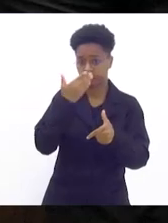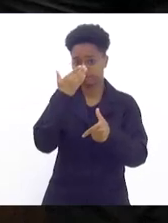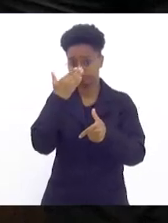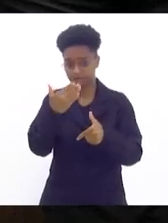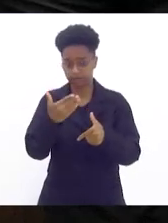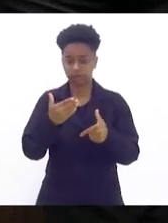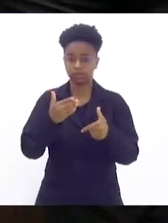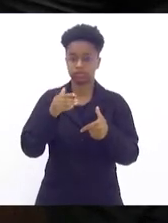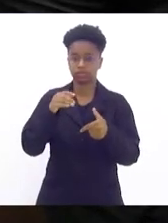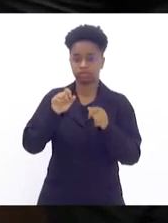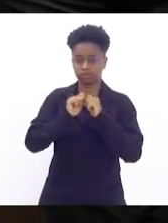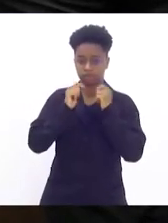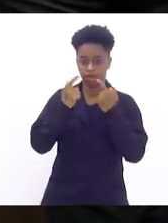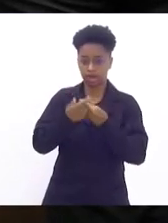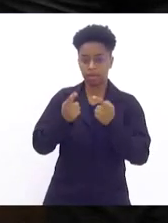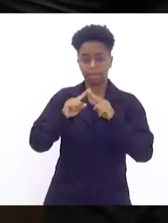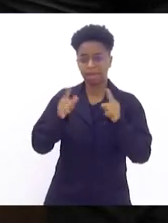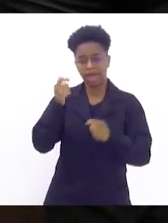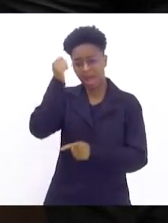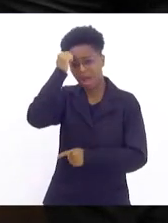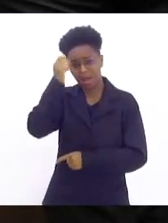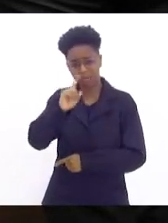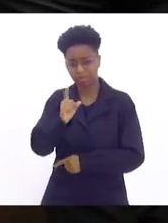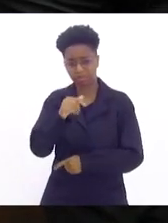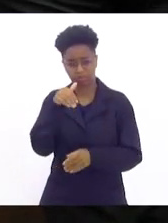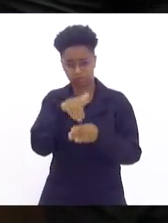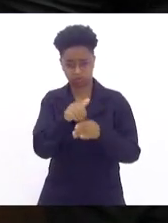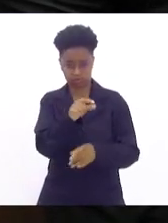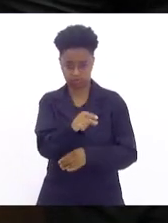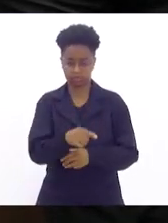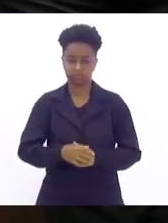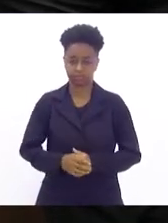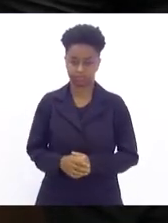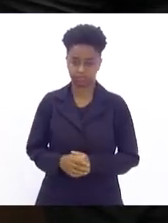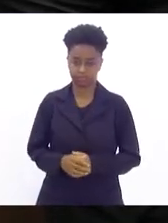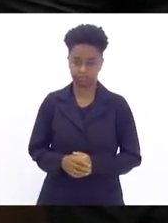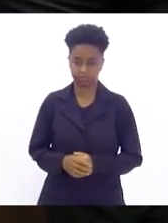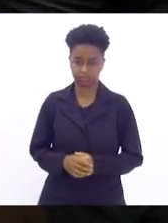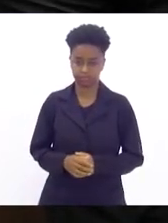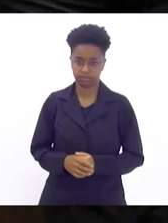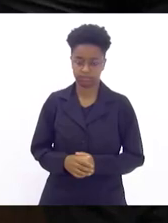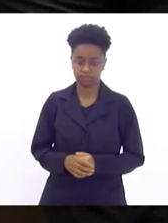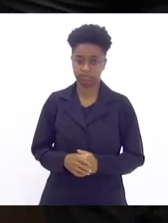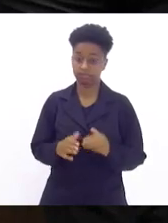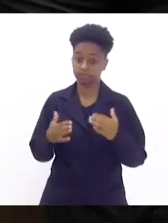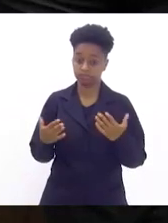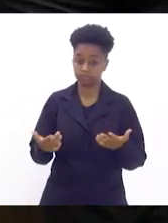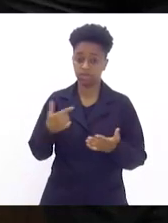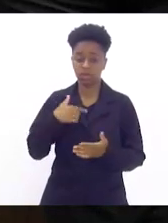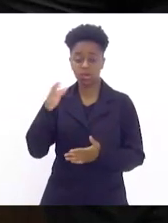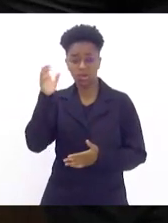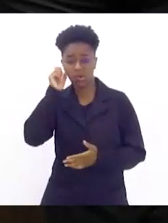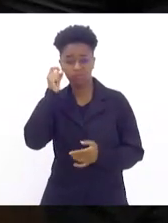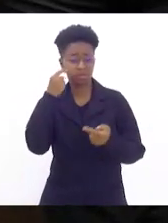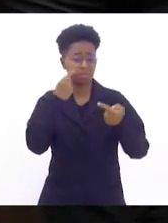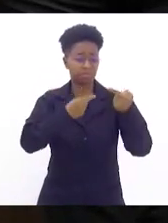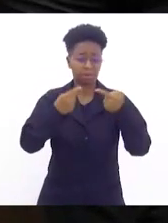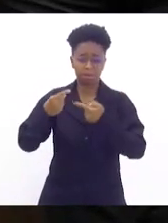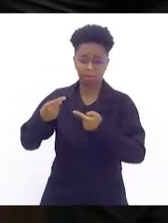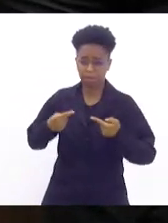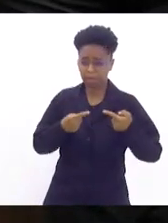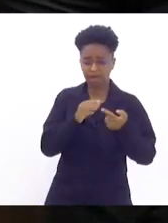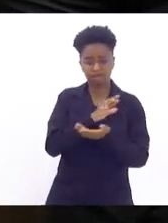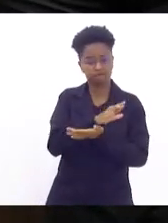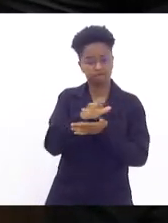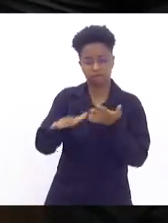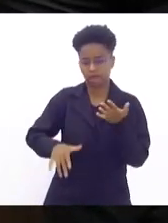e não me arrependo do meu voto para vossa excelência eu vi aqui várias discussões passarem por essa casa